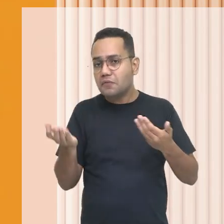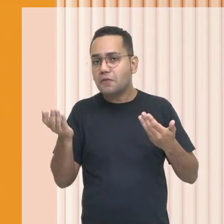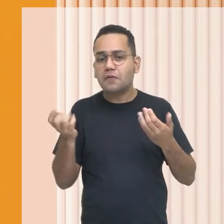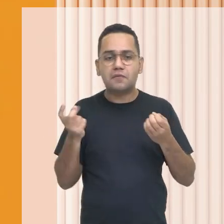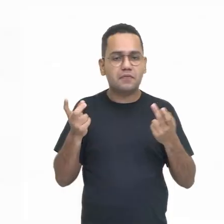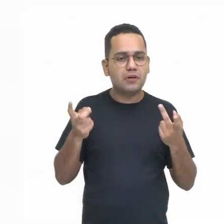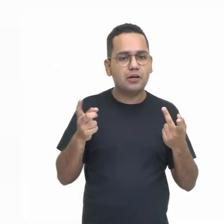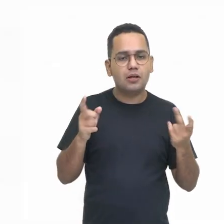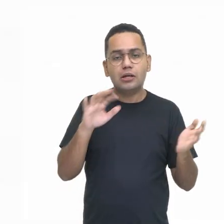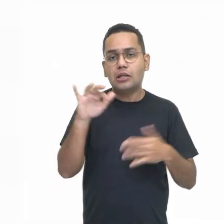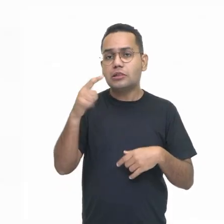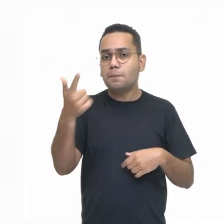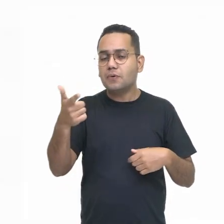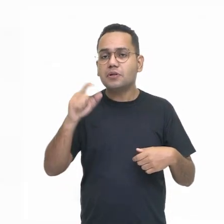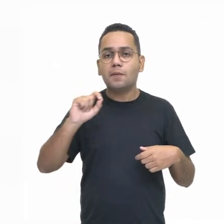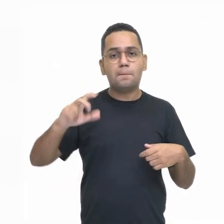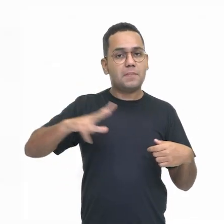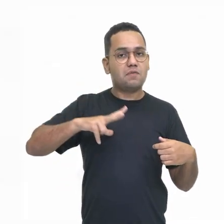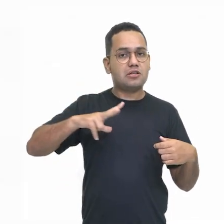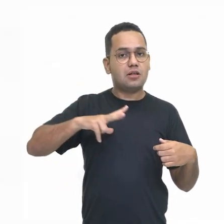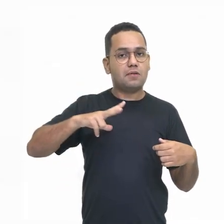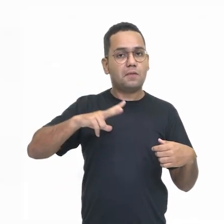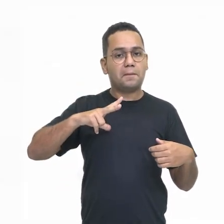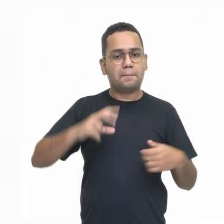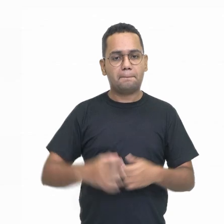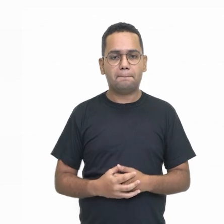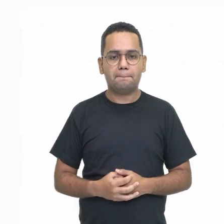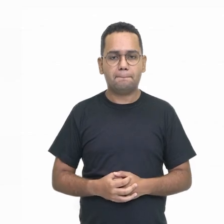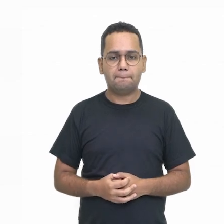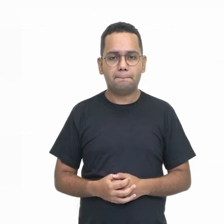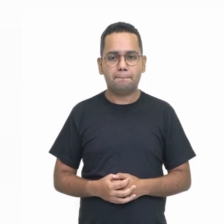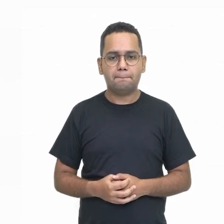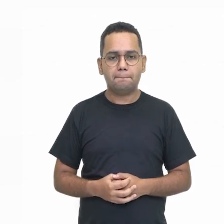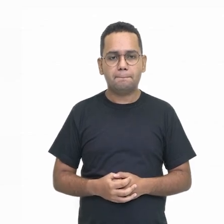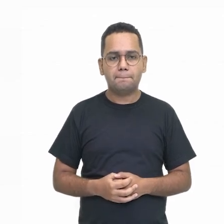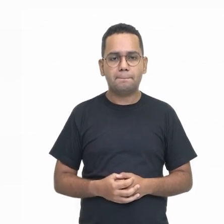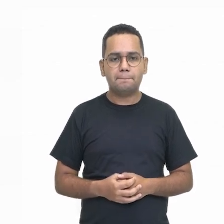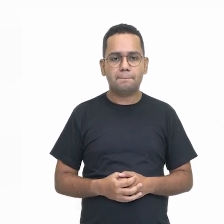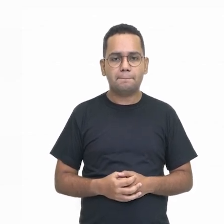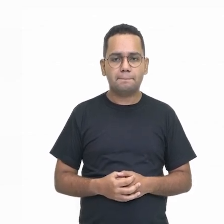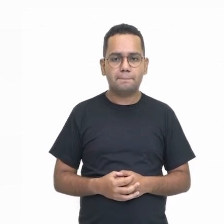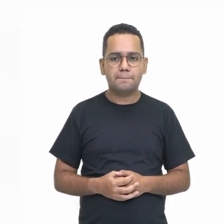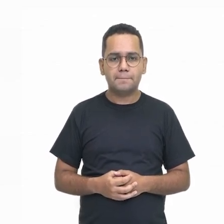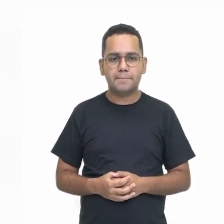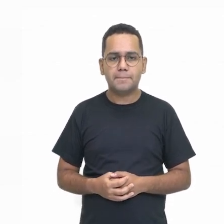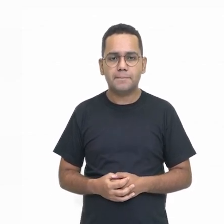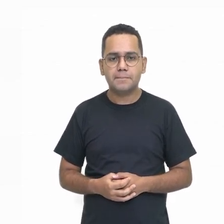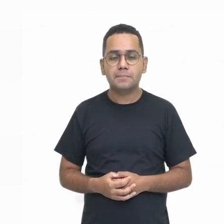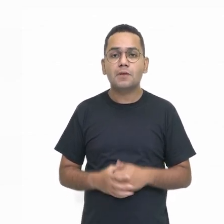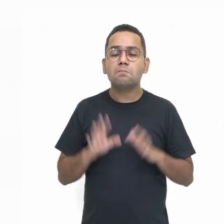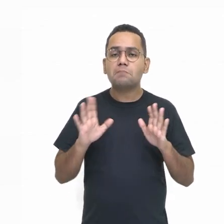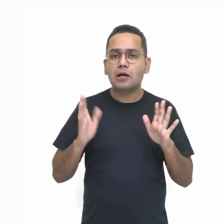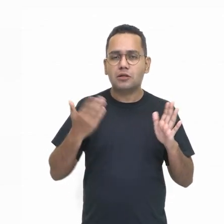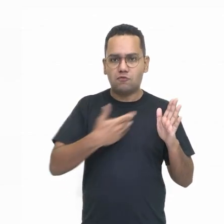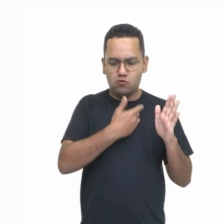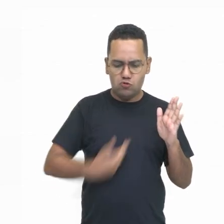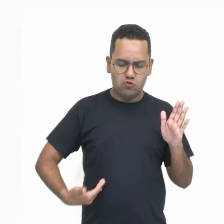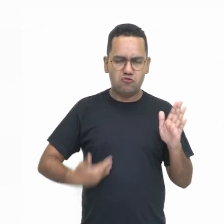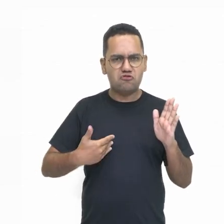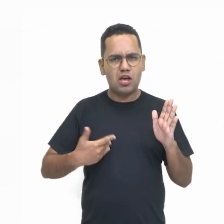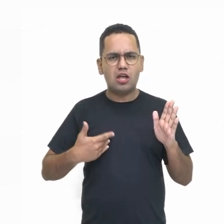de privatizações, olha só. Né? Você teve também, né, governos que implementaram o quê? Um amplo programa